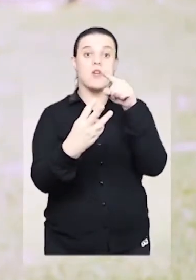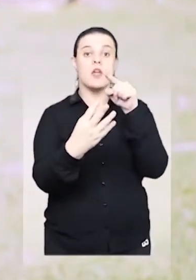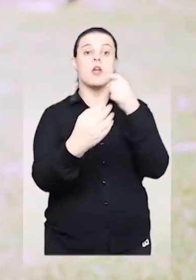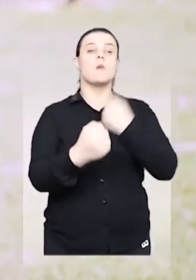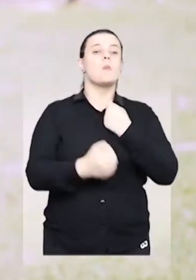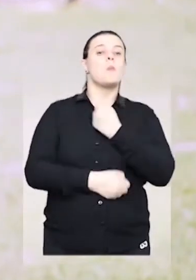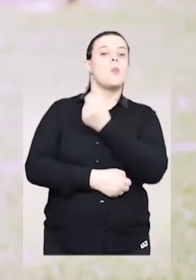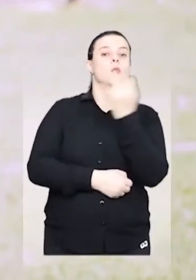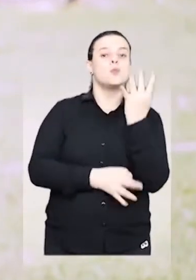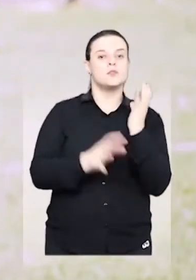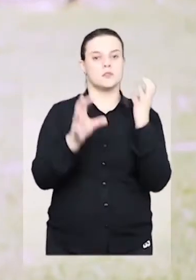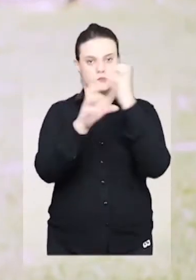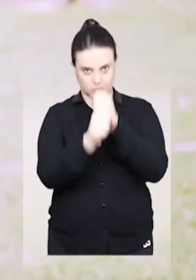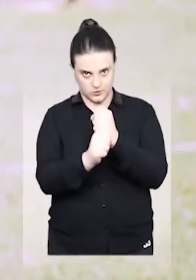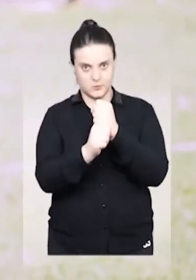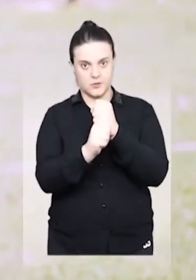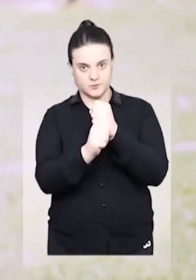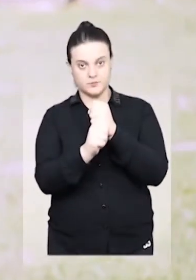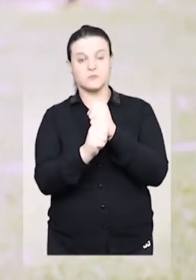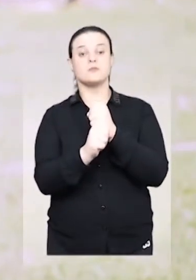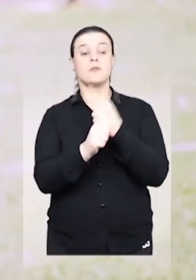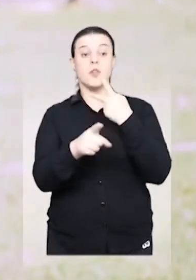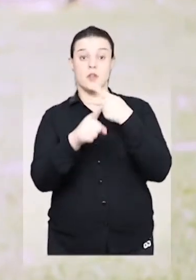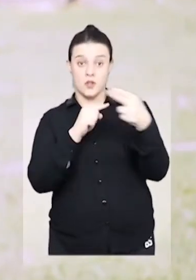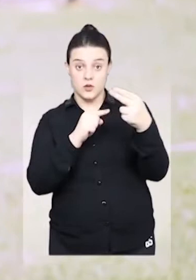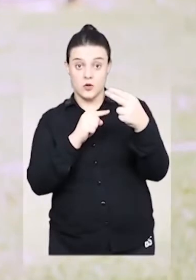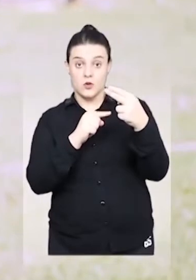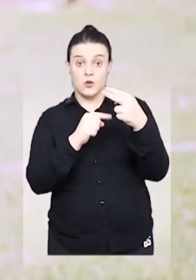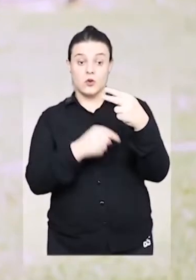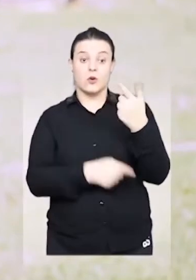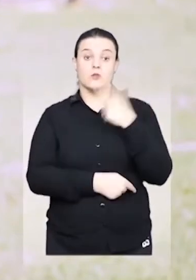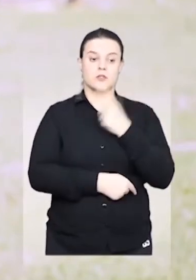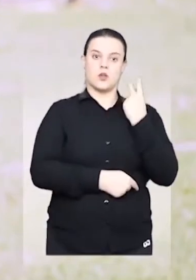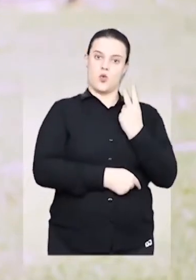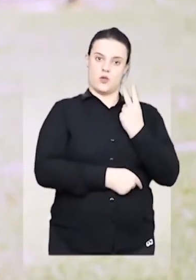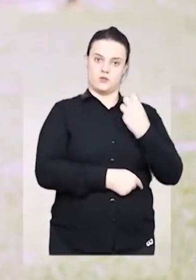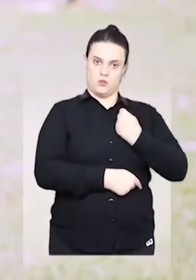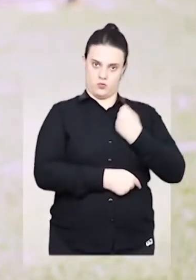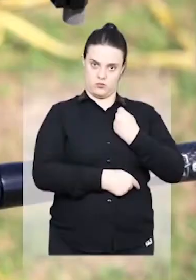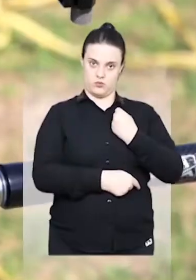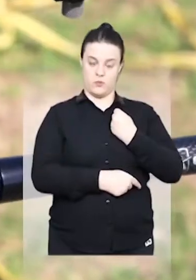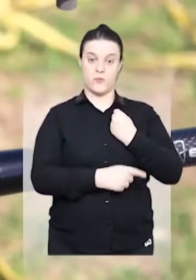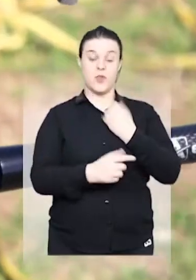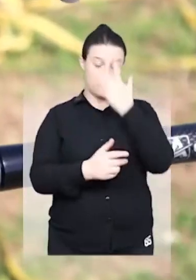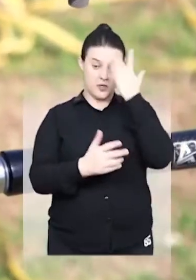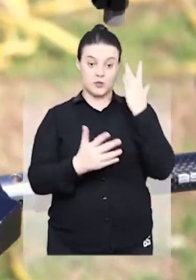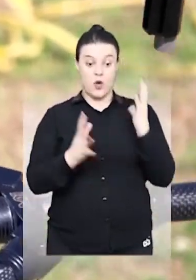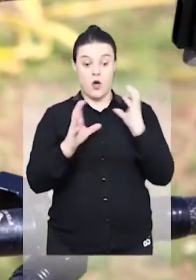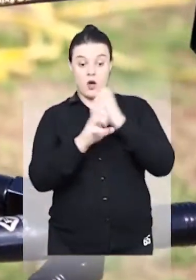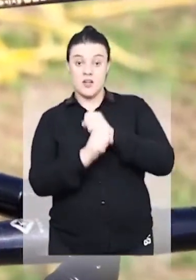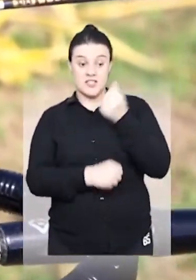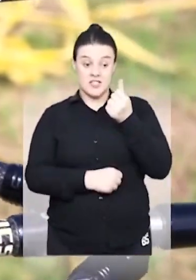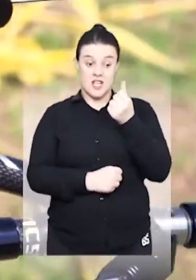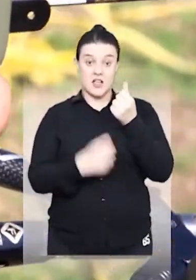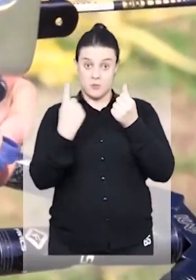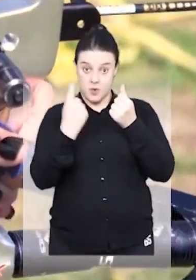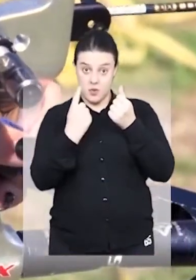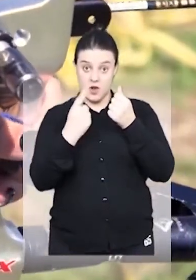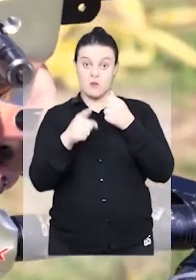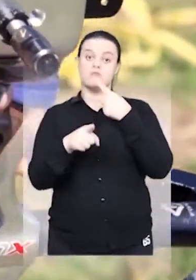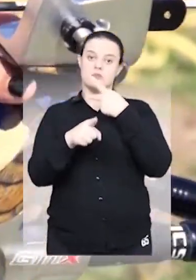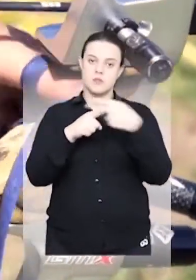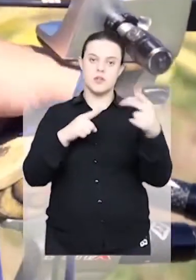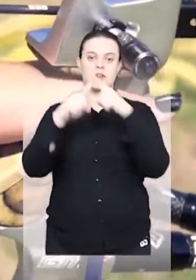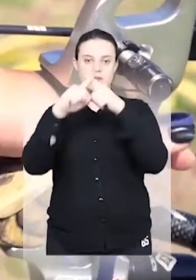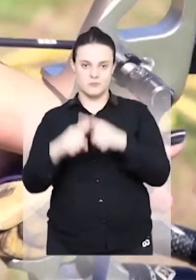fez a maior pontuação. E aí, quem ganhar, leva 2 pontos. Quem chegar a 6 pontos primeiro, ganha